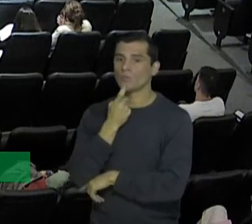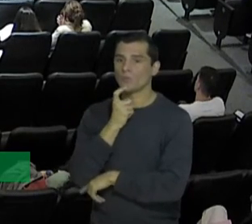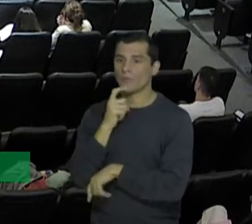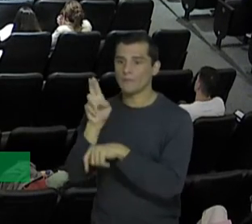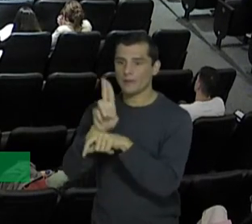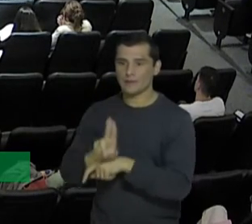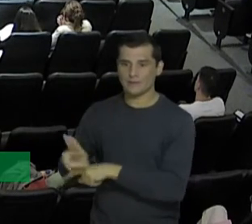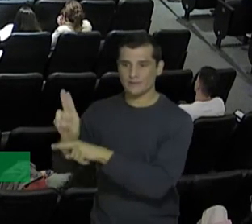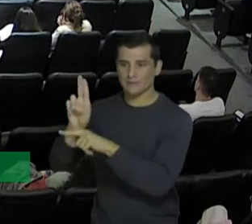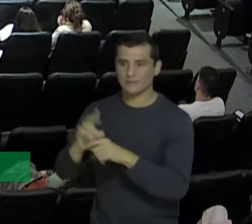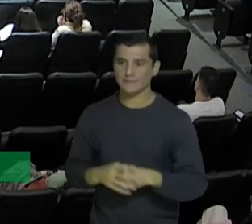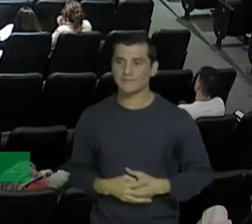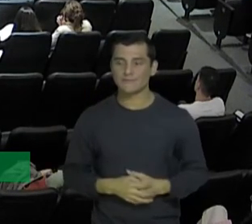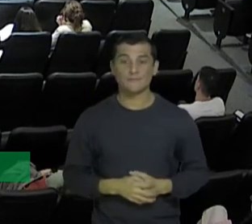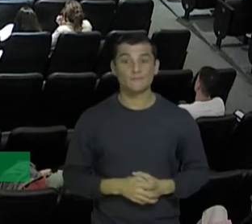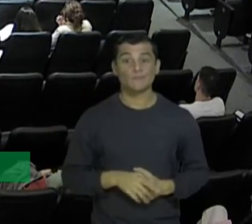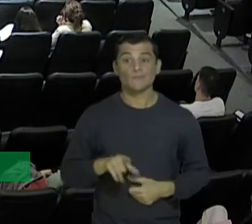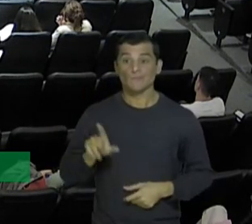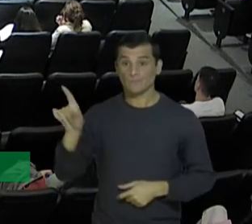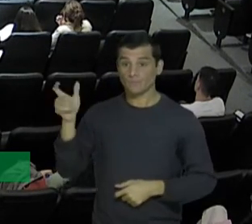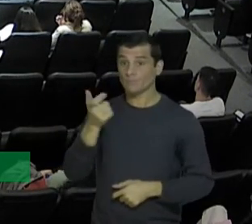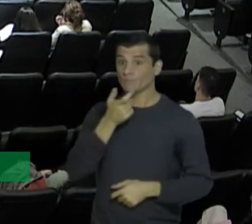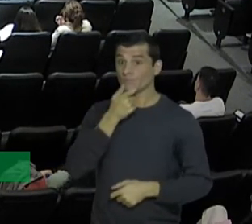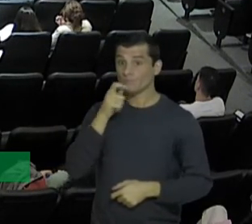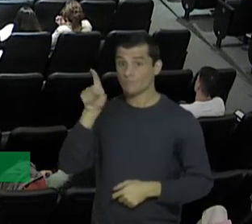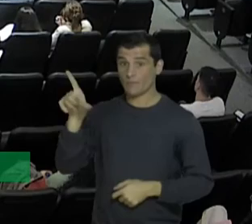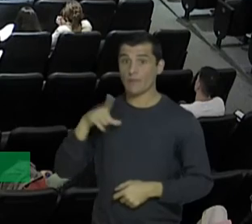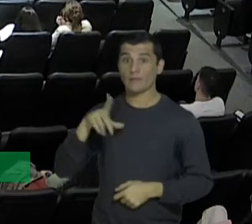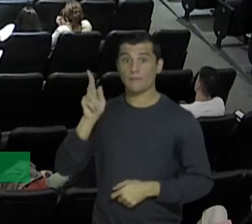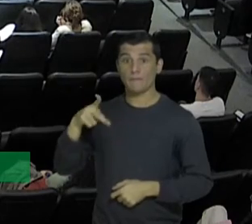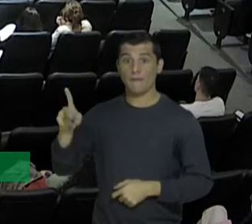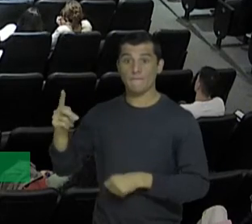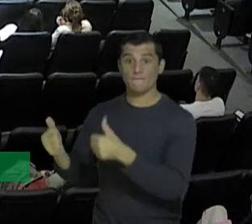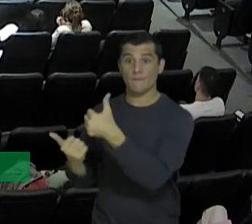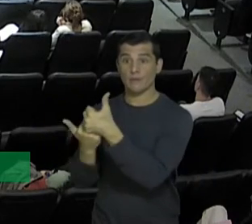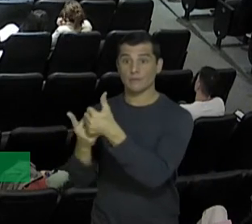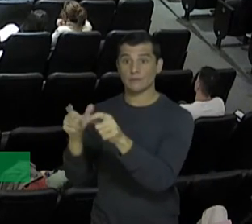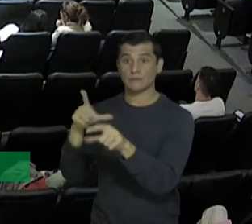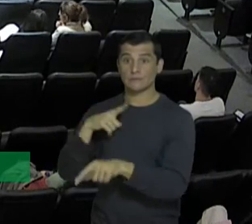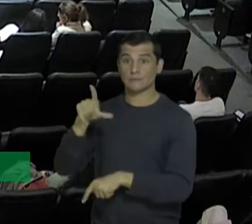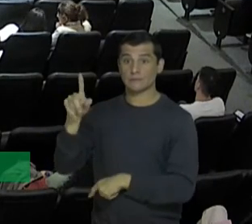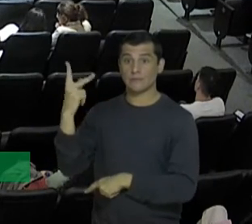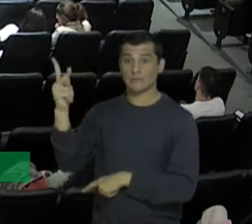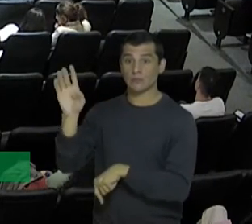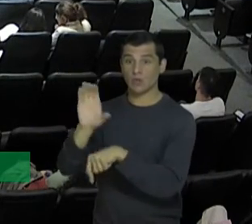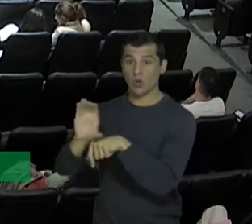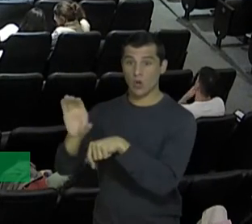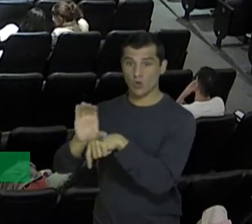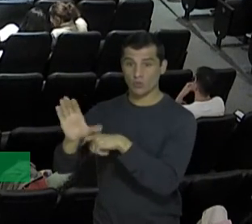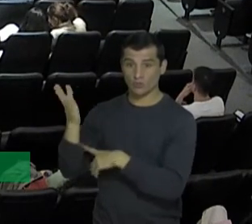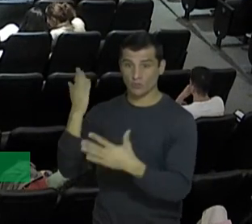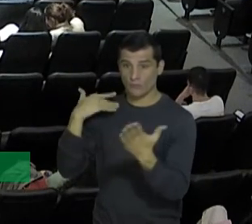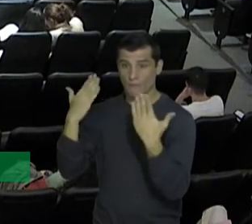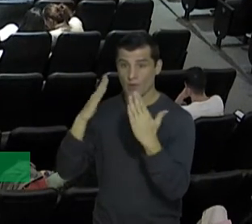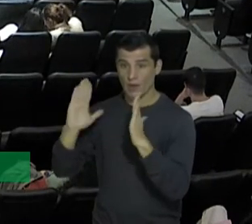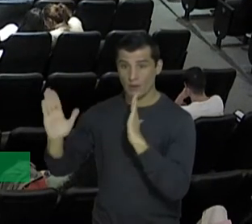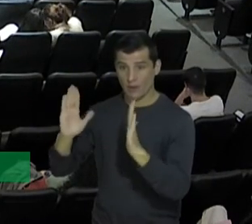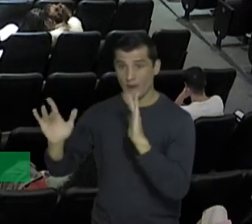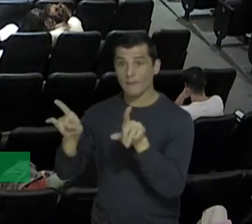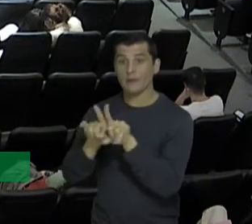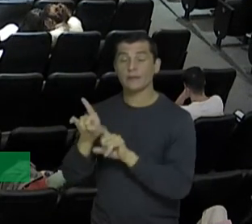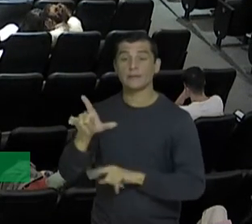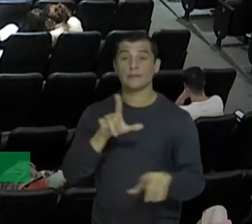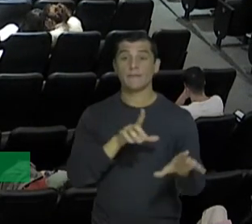Unido foi professor assistente lecionando durante 3 anos nos cursos de verão graduação e mestrado do departamento de